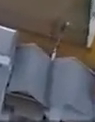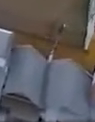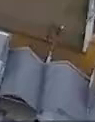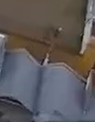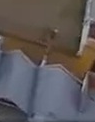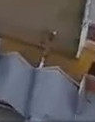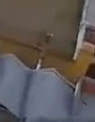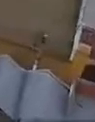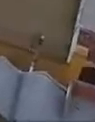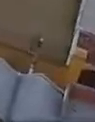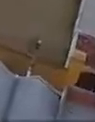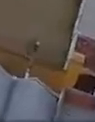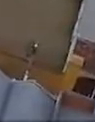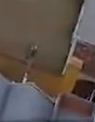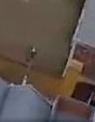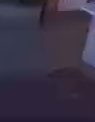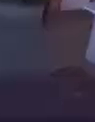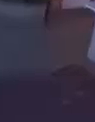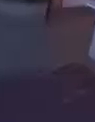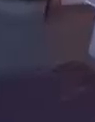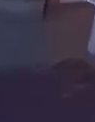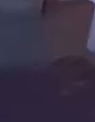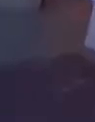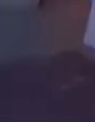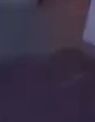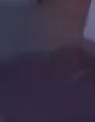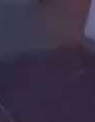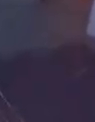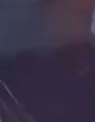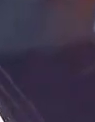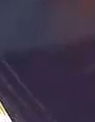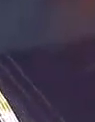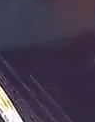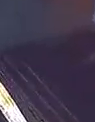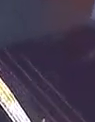Quando o sol nascer no horizonte,